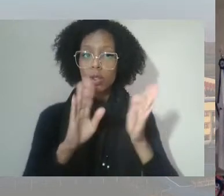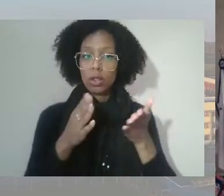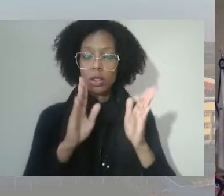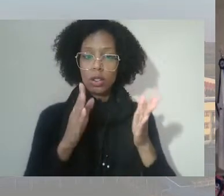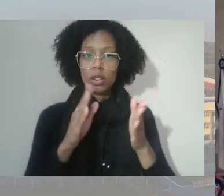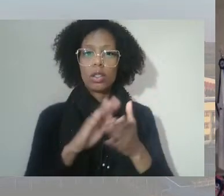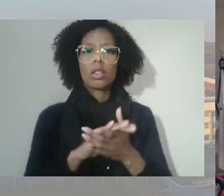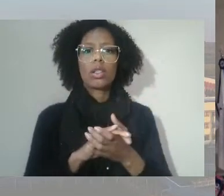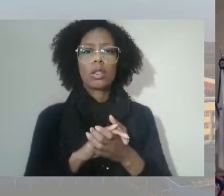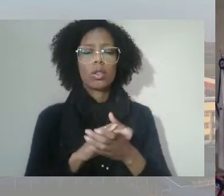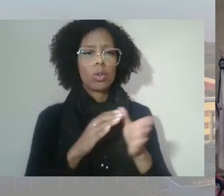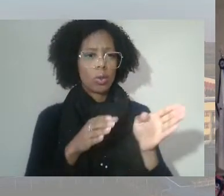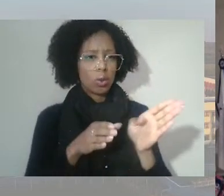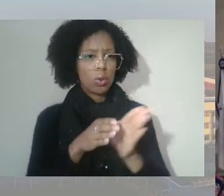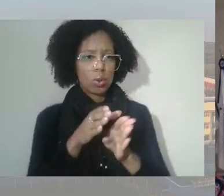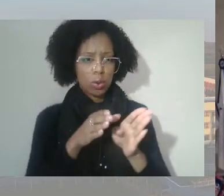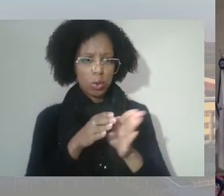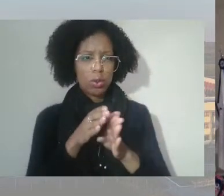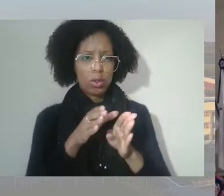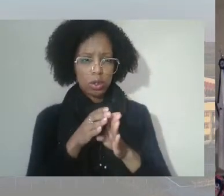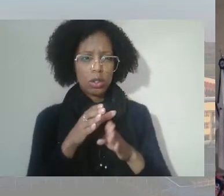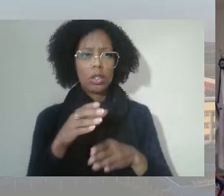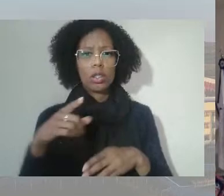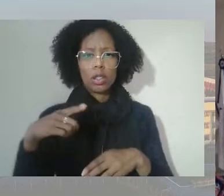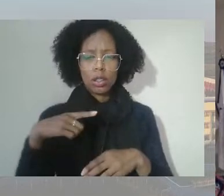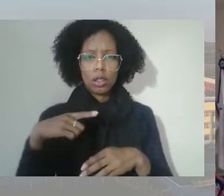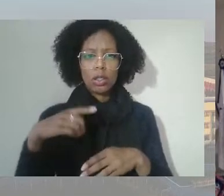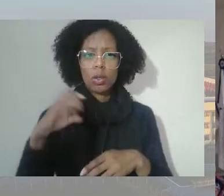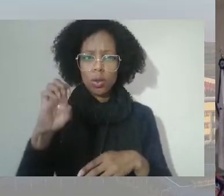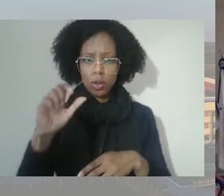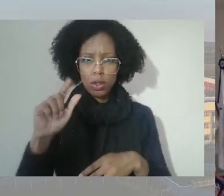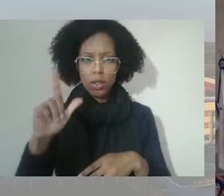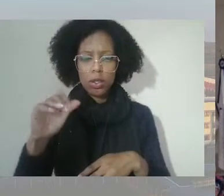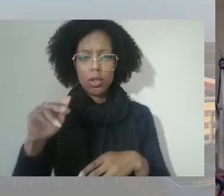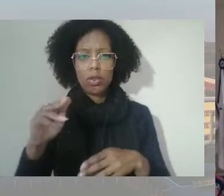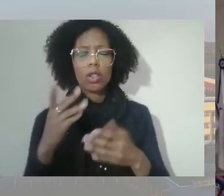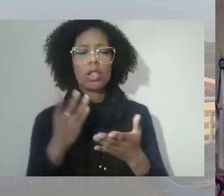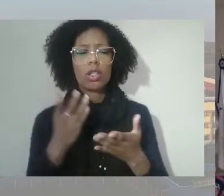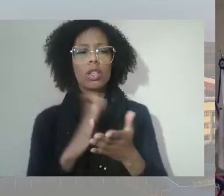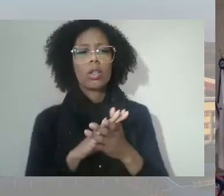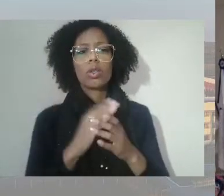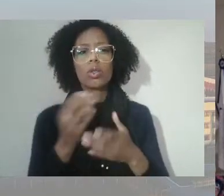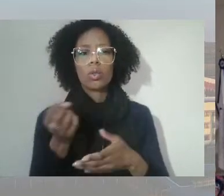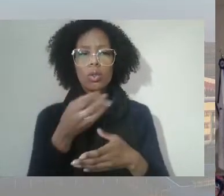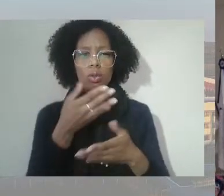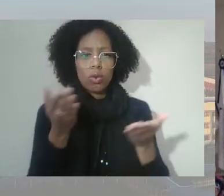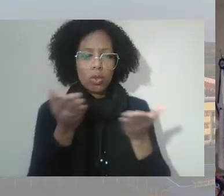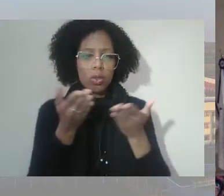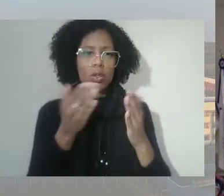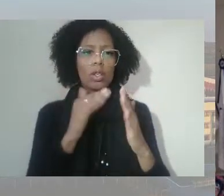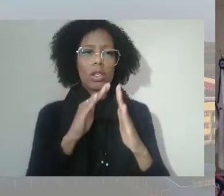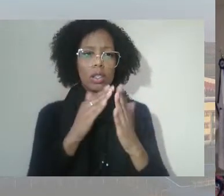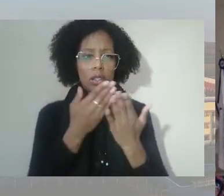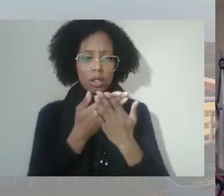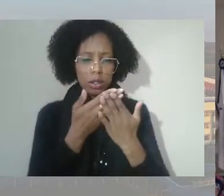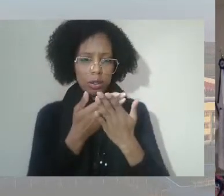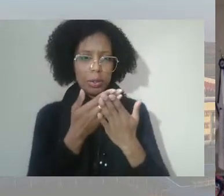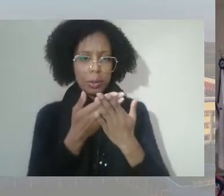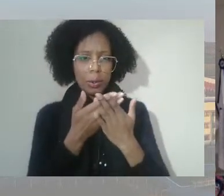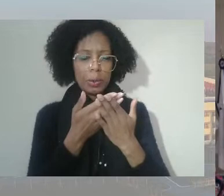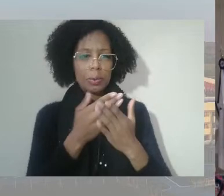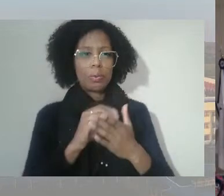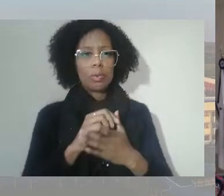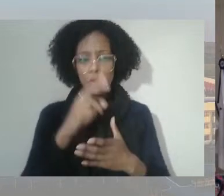Trazida pelo conselheiro Elvio, sobre uma nota a respeito do novo ensino médio, a elaboração de uma nota do Consune, e